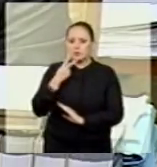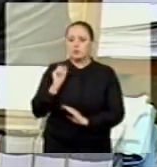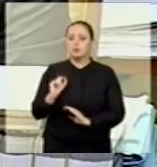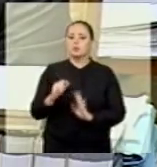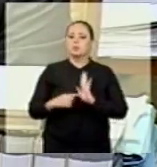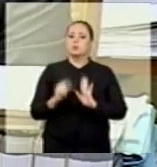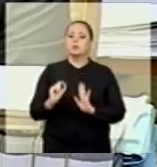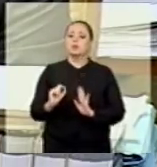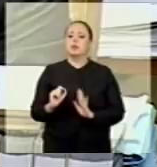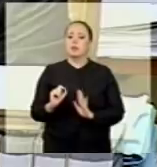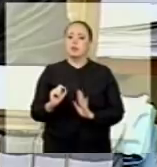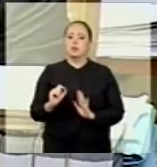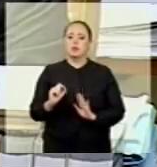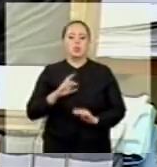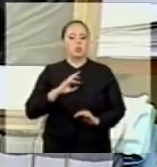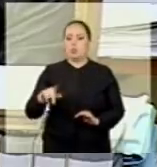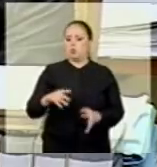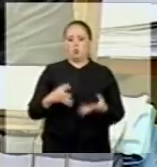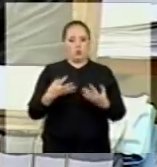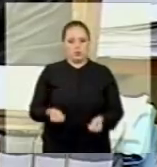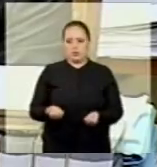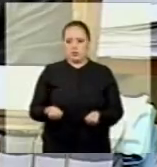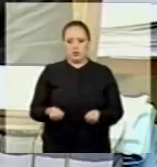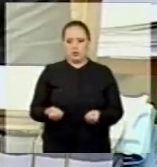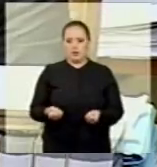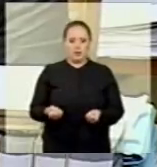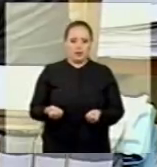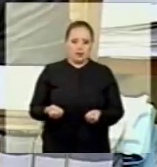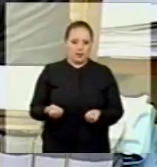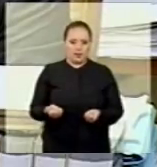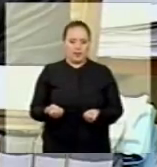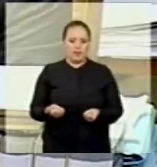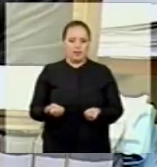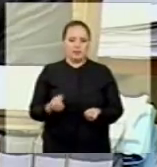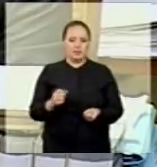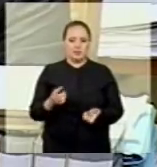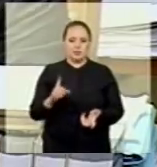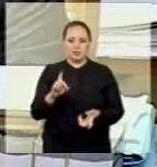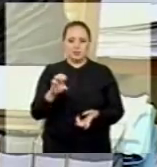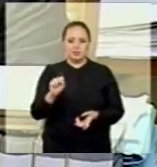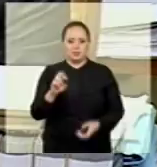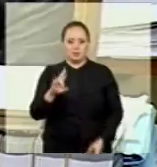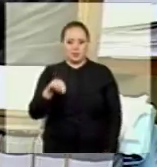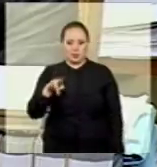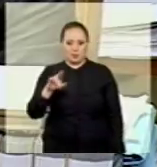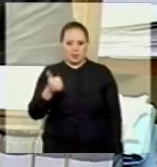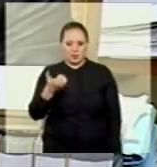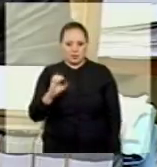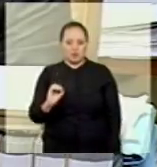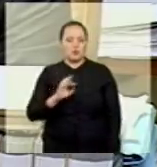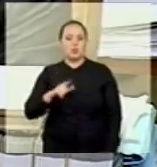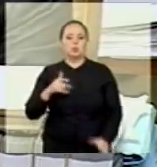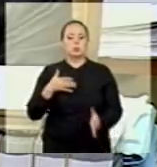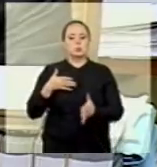postulado republicano não tolera discriminações. O postulado republicano impede que se